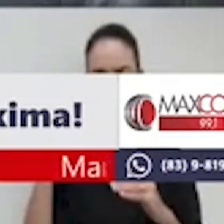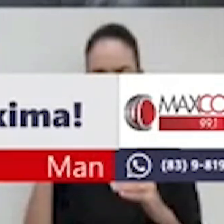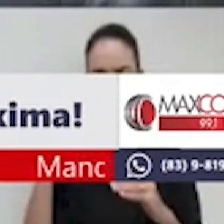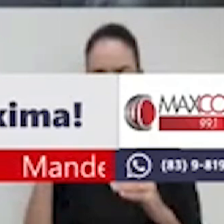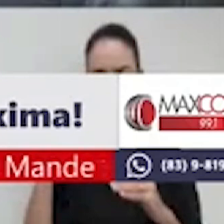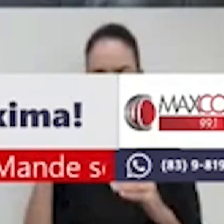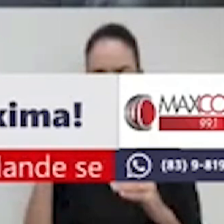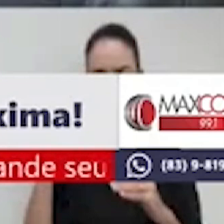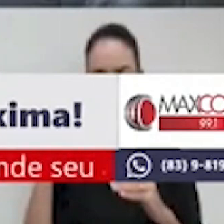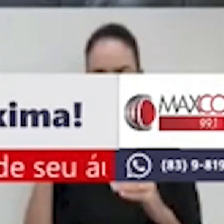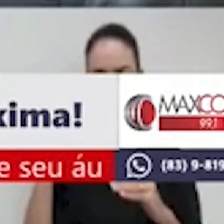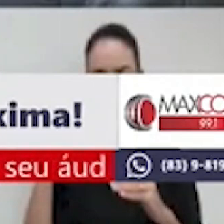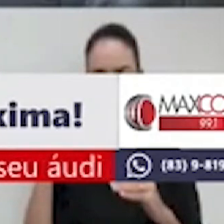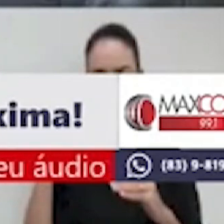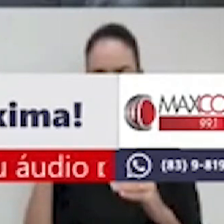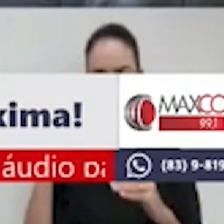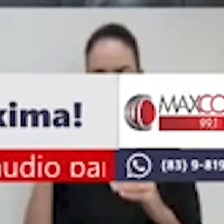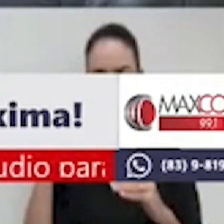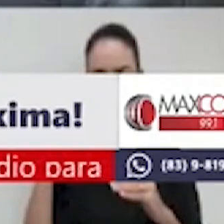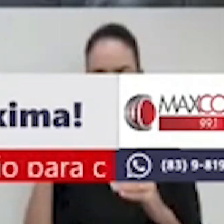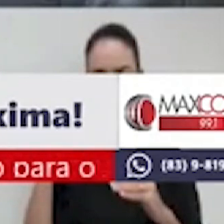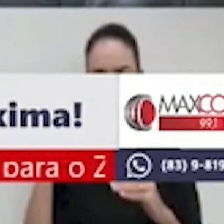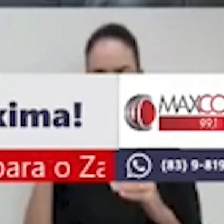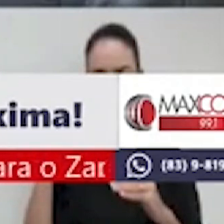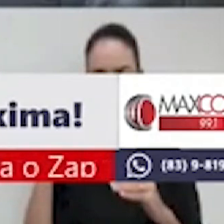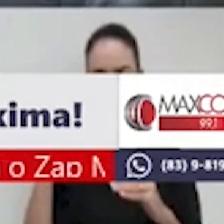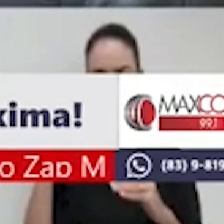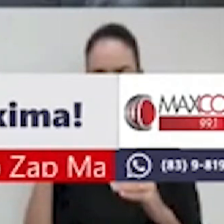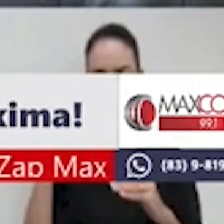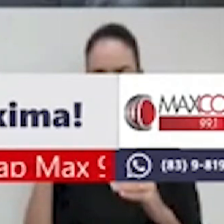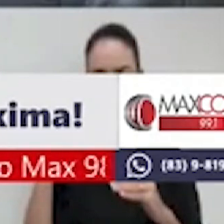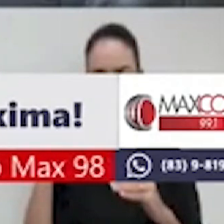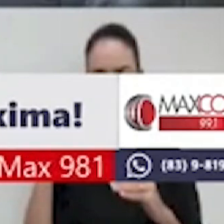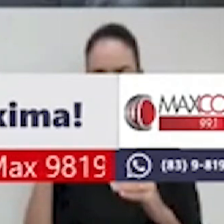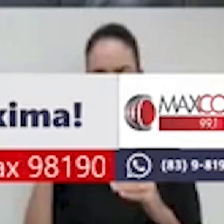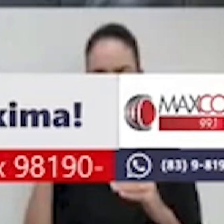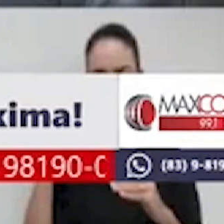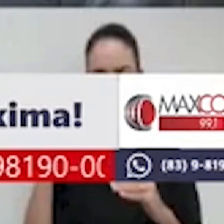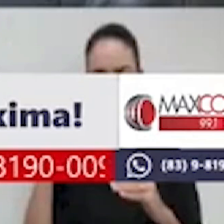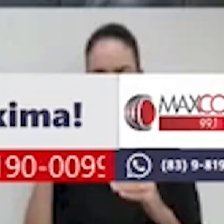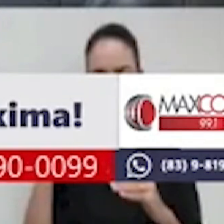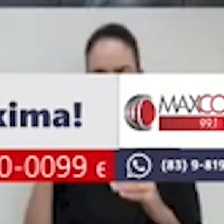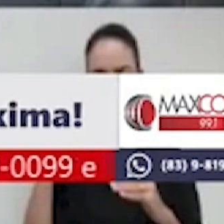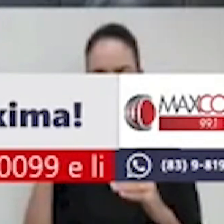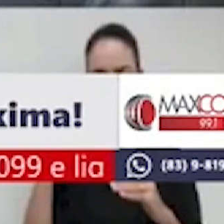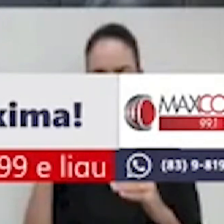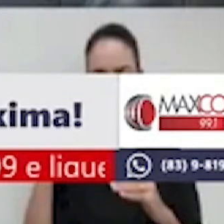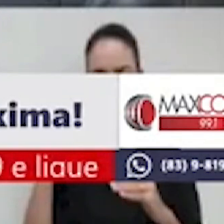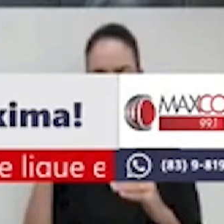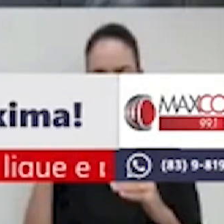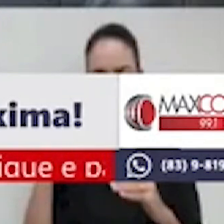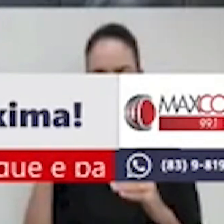Mas eu pedi Fábio para você chamar os concursados para trabalhar no Centro Oftalmológico